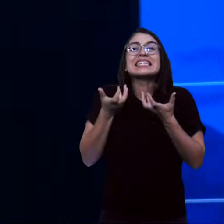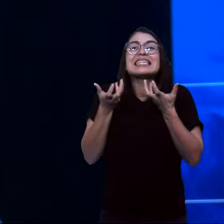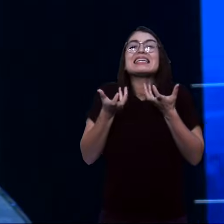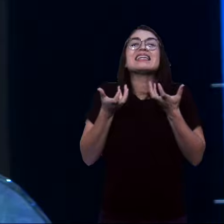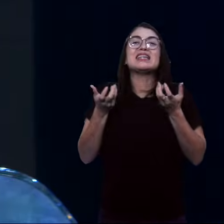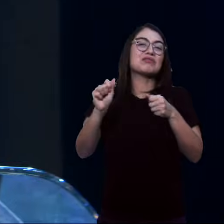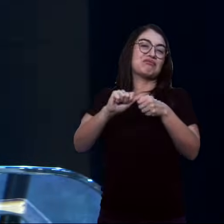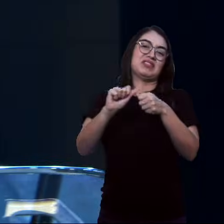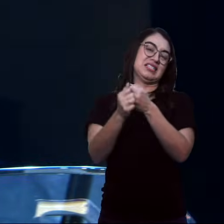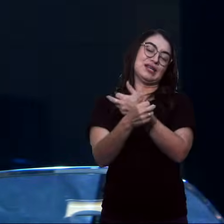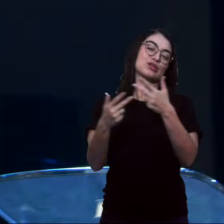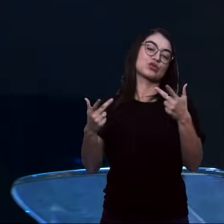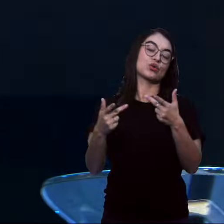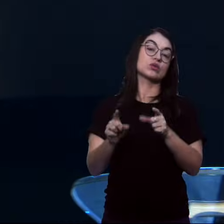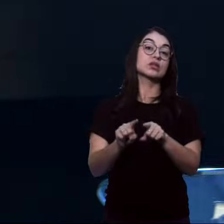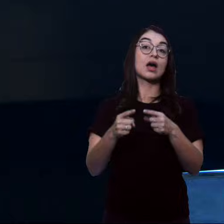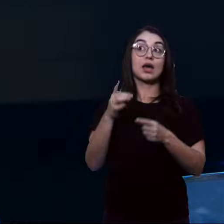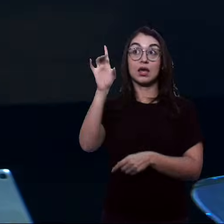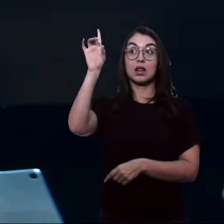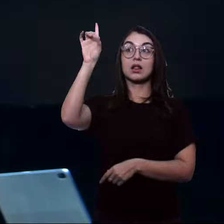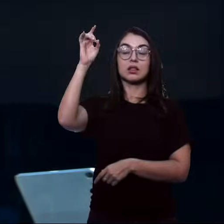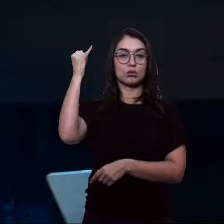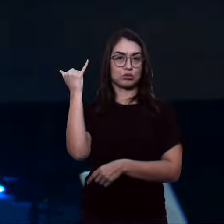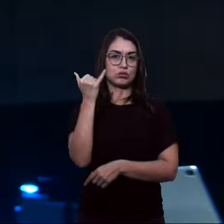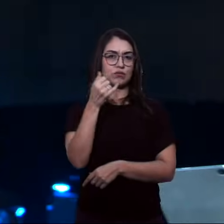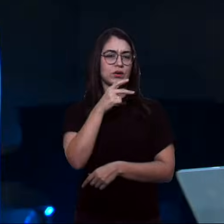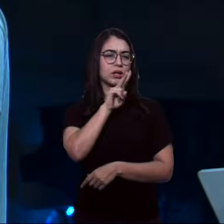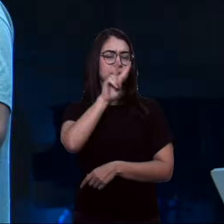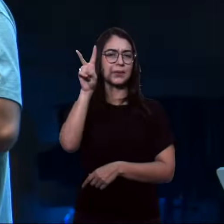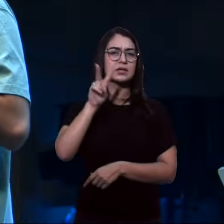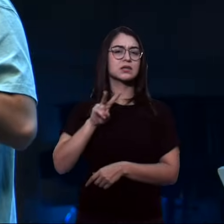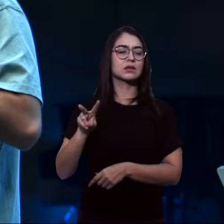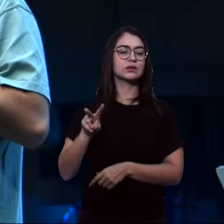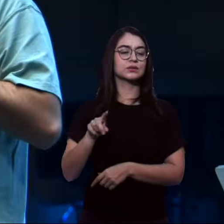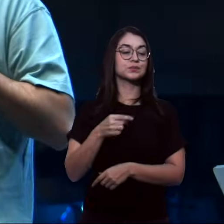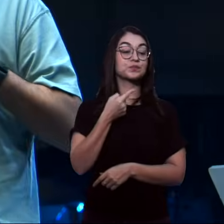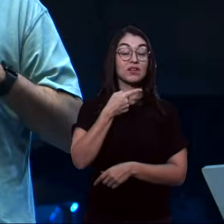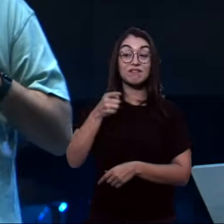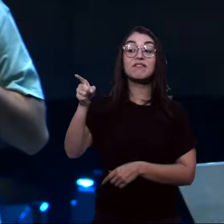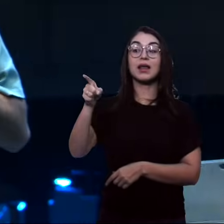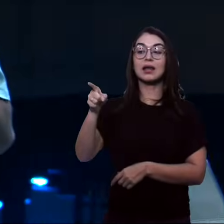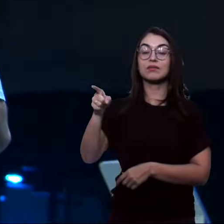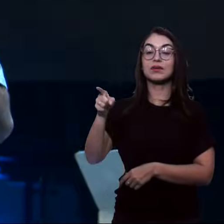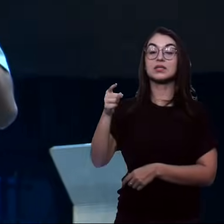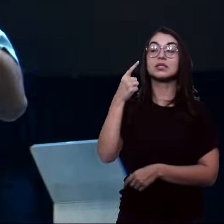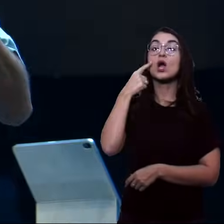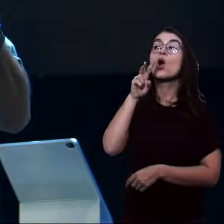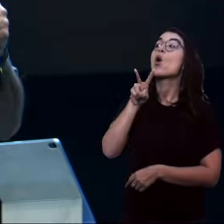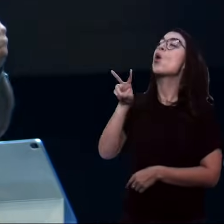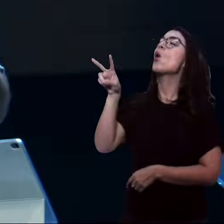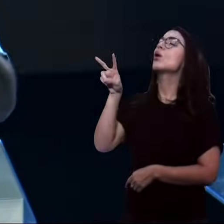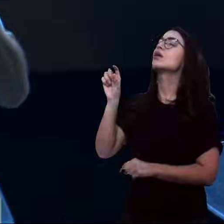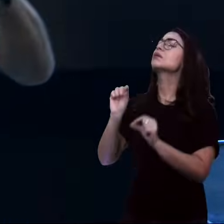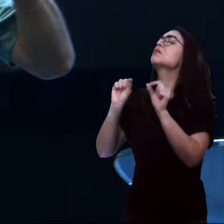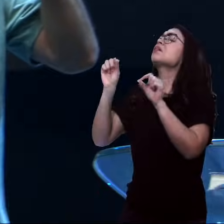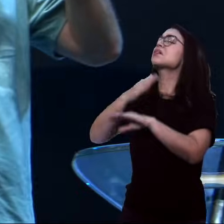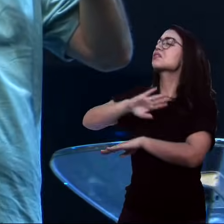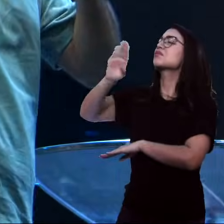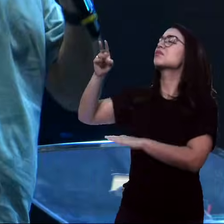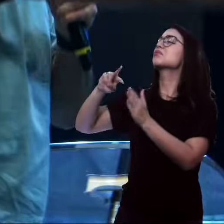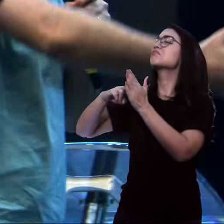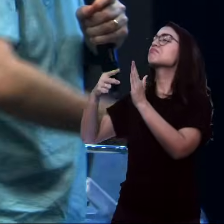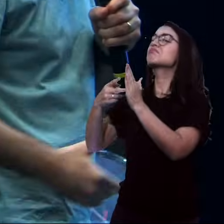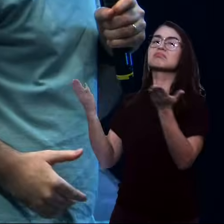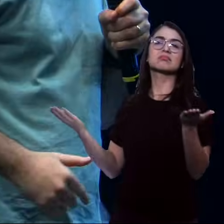E aí Deus diz para Zacarias falar para Zorobabel, olhe para essas montanhas e fale, quem é você? Essas montanhas vão